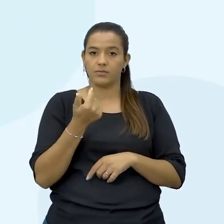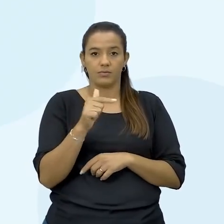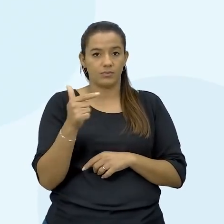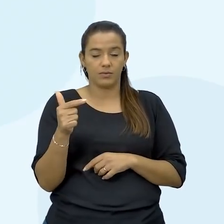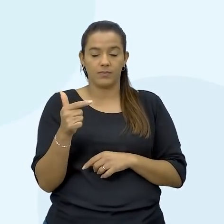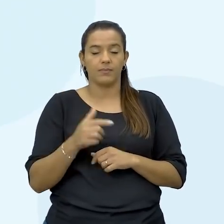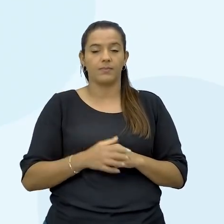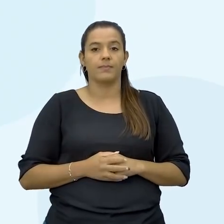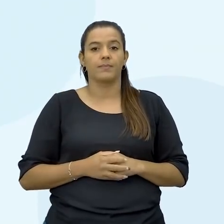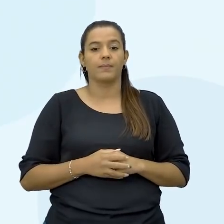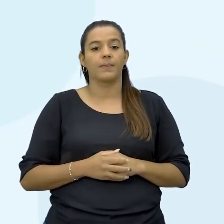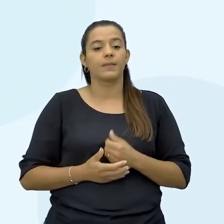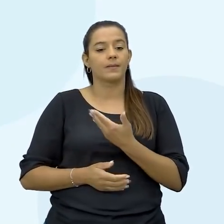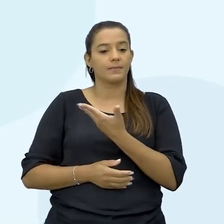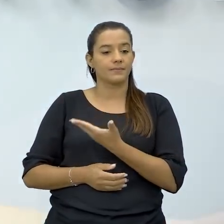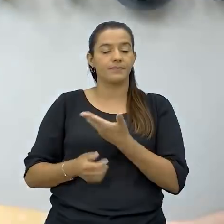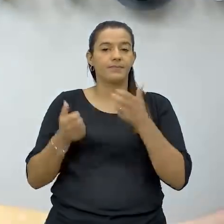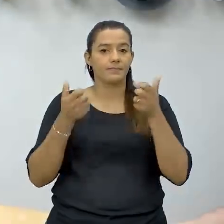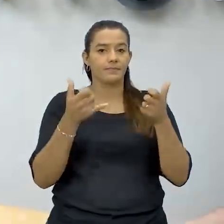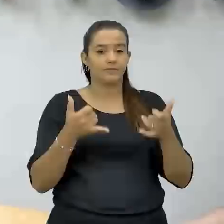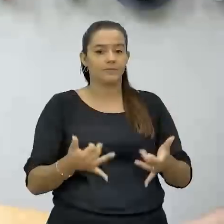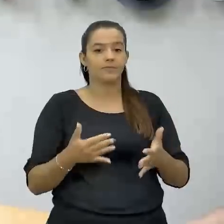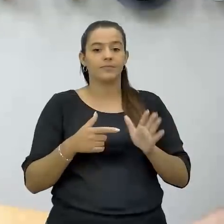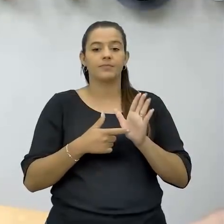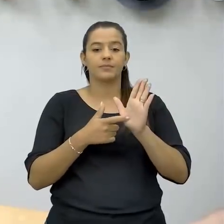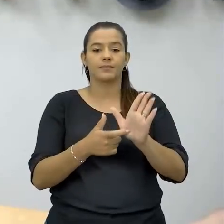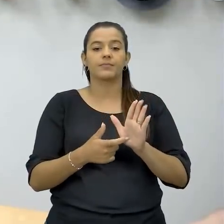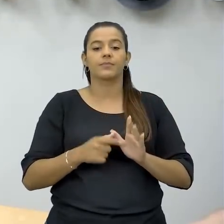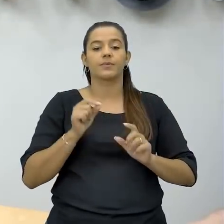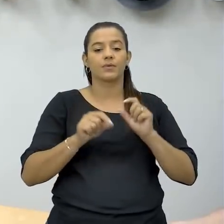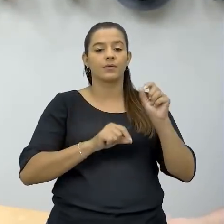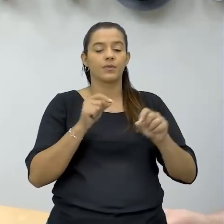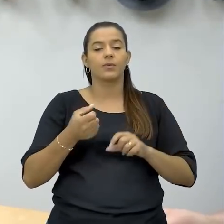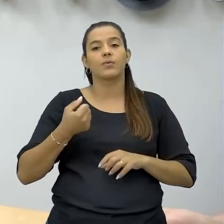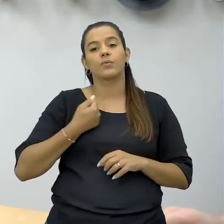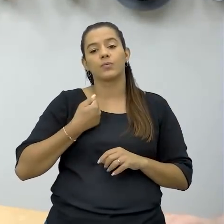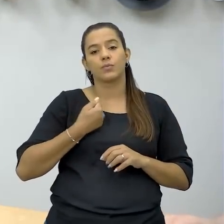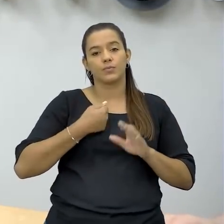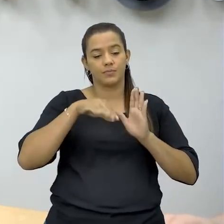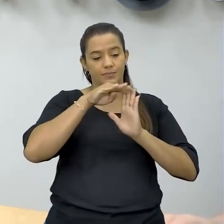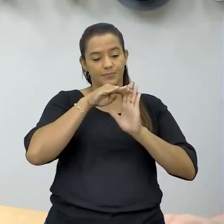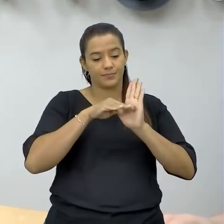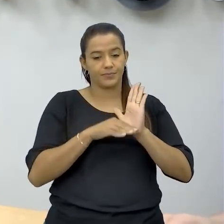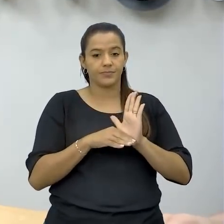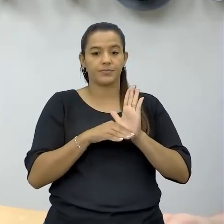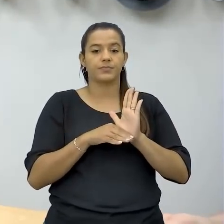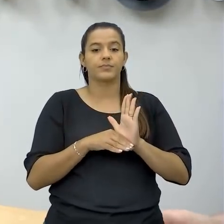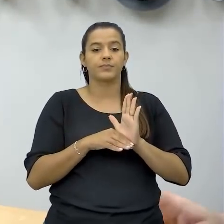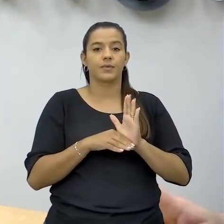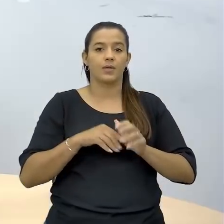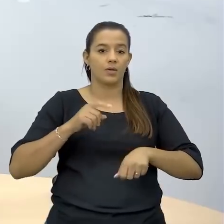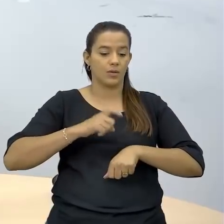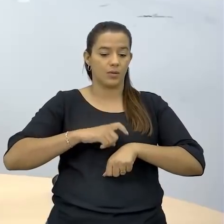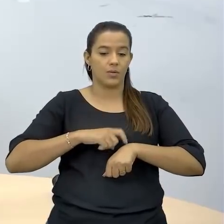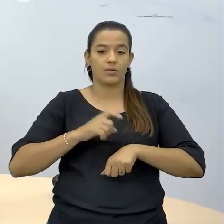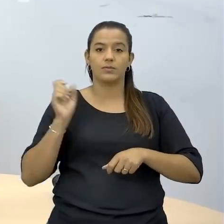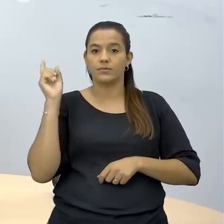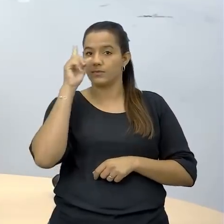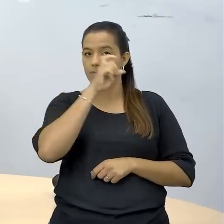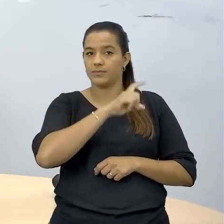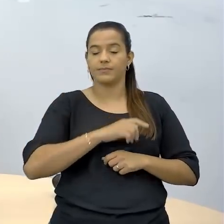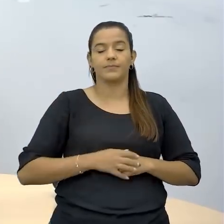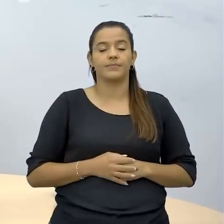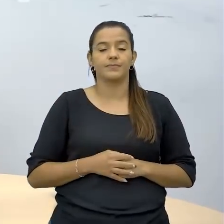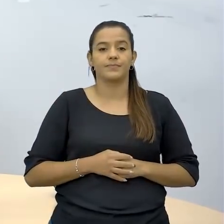a professora Grazi irá apresentar o mapa contendo a unidade curricular Start, Hora do Desafio. É com você,